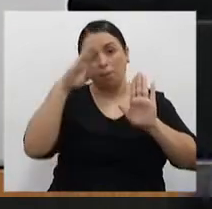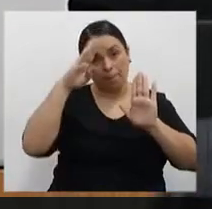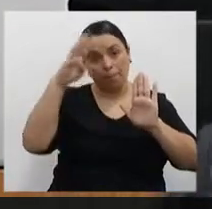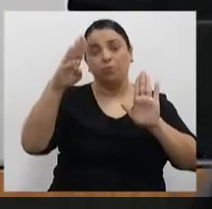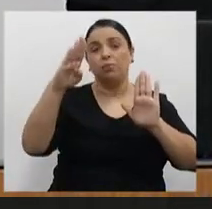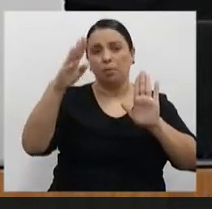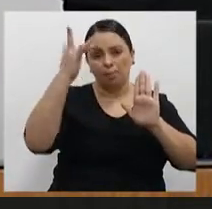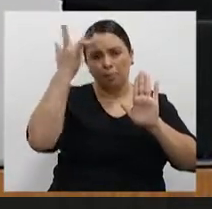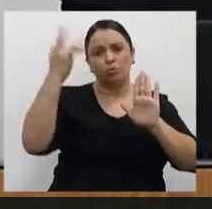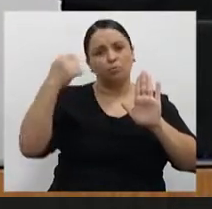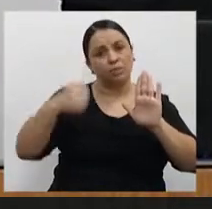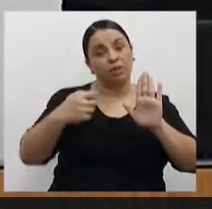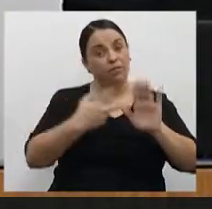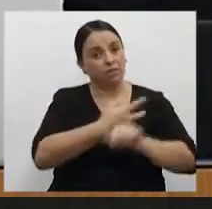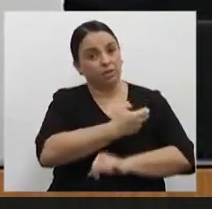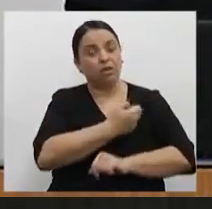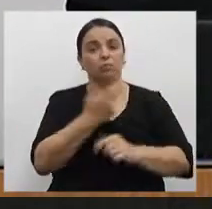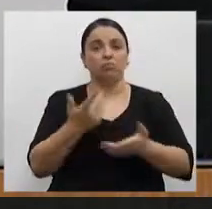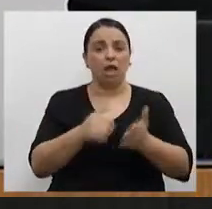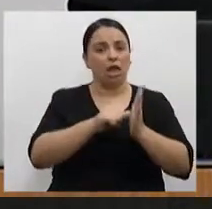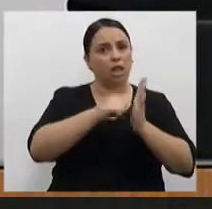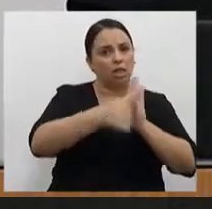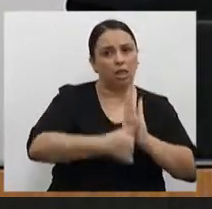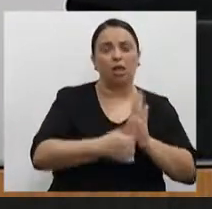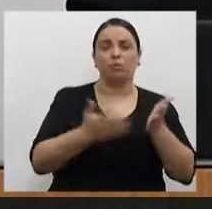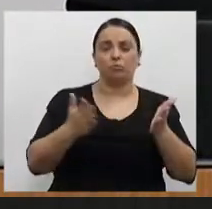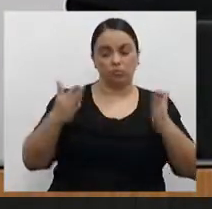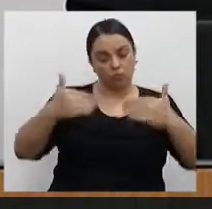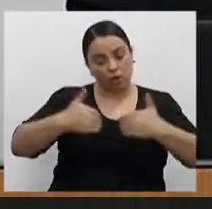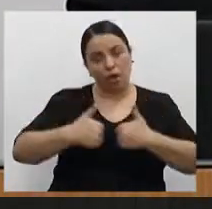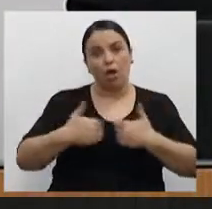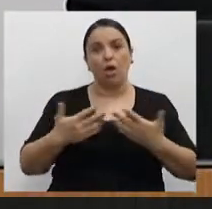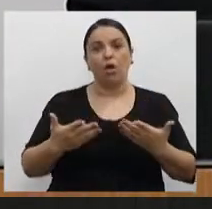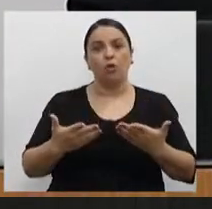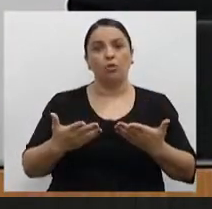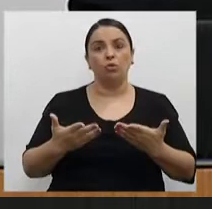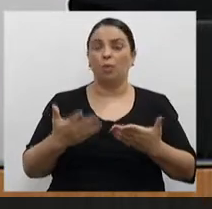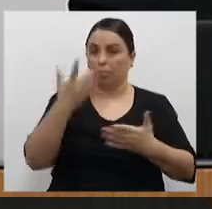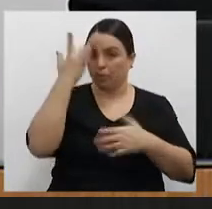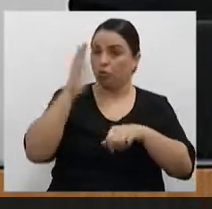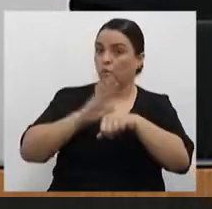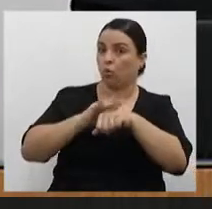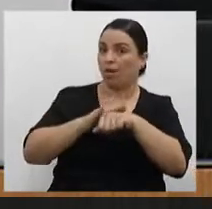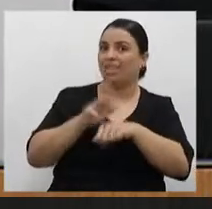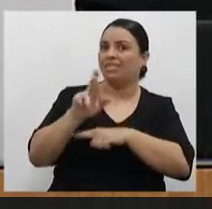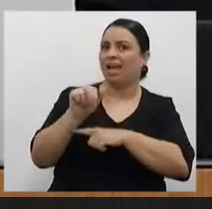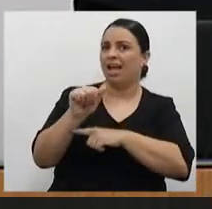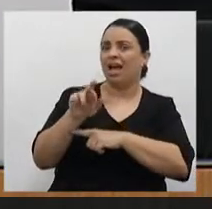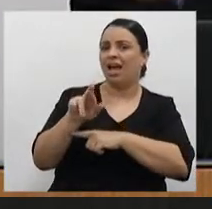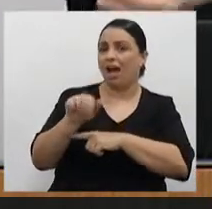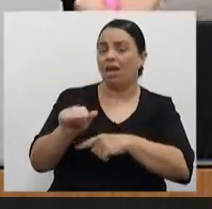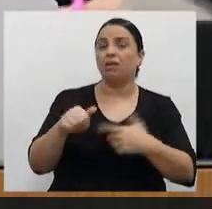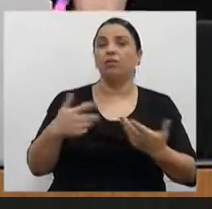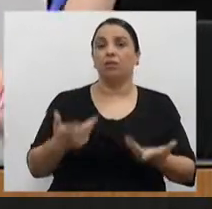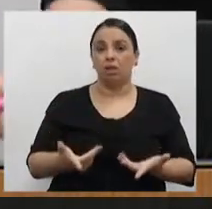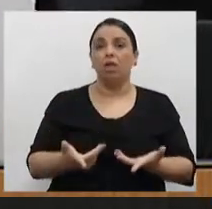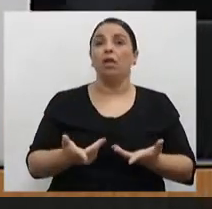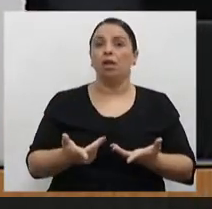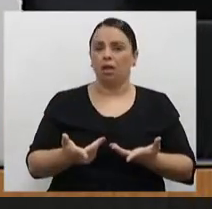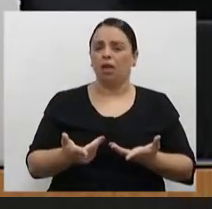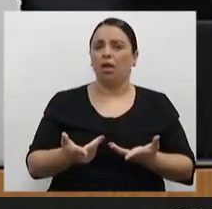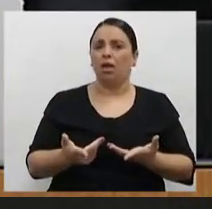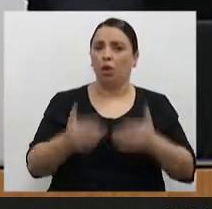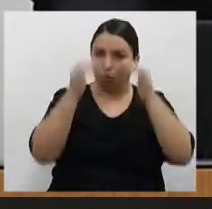com síndrome de Down, os indivíduos dentro do espectro autista, e tendo em vista as limitações que tem para seguir os protocolos de